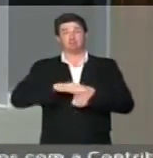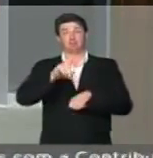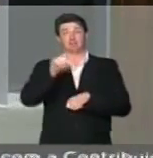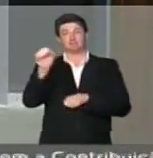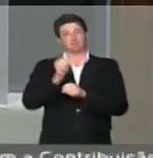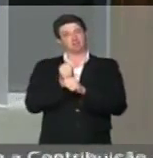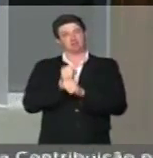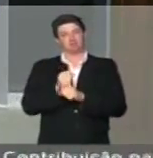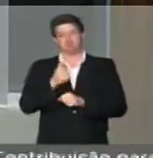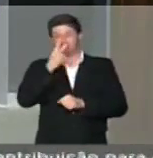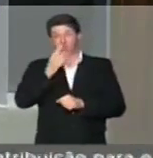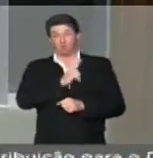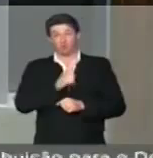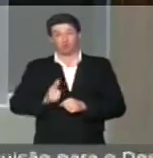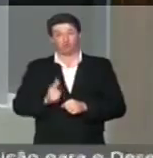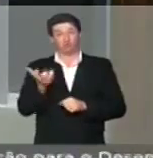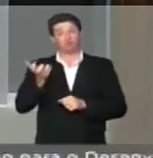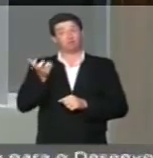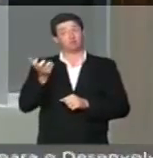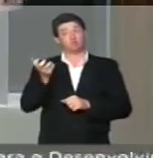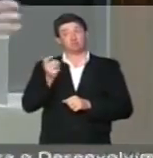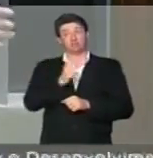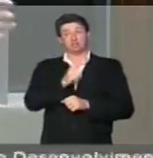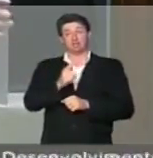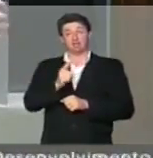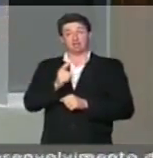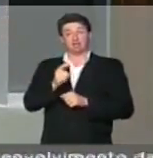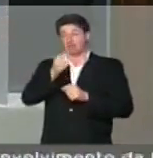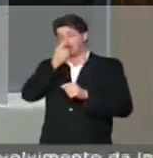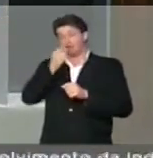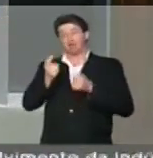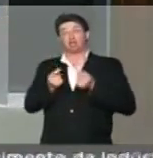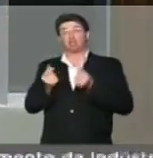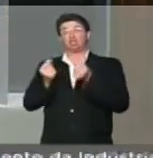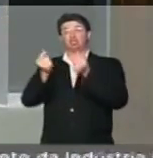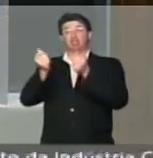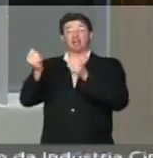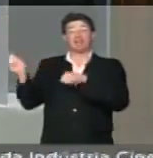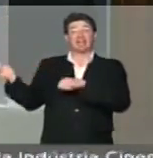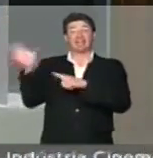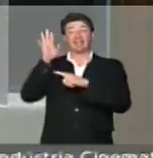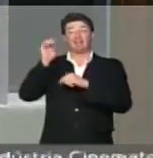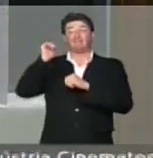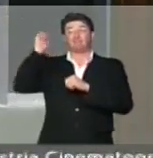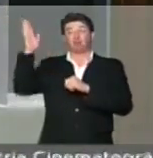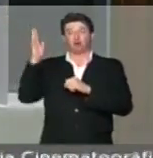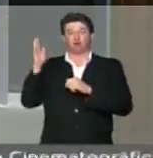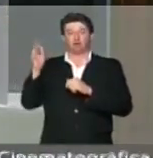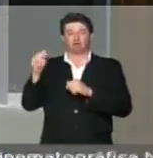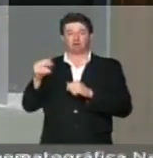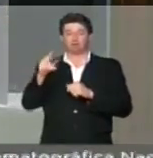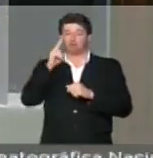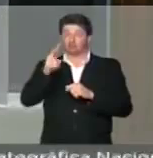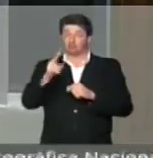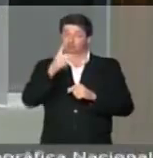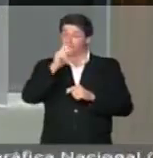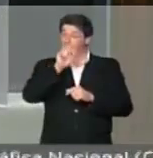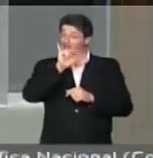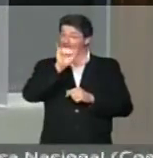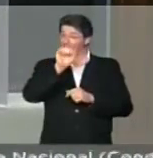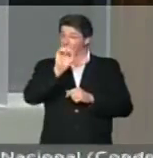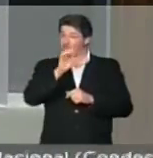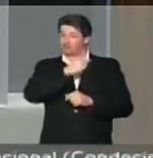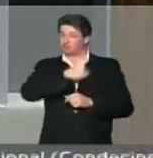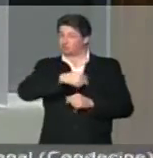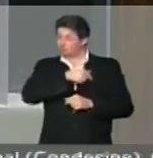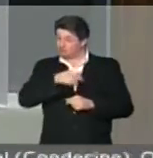Parece que o governo está empenhado em taxar as grandes fortunas que estão lá fora. Seria bom, inclusive, verificar as dos paraísos fiscais.